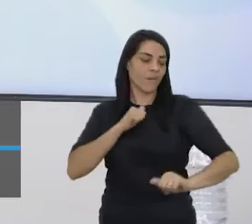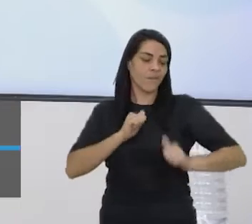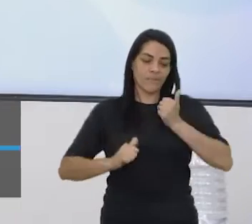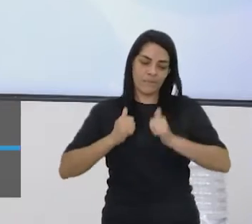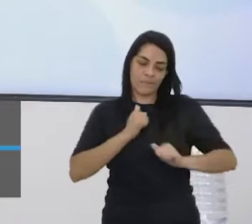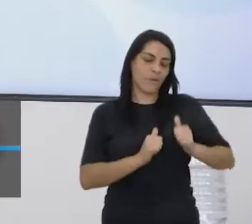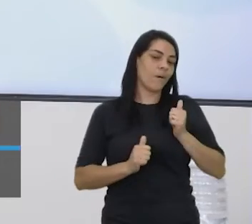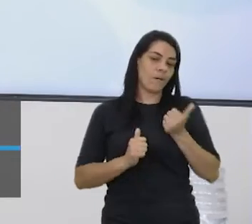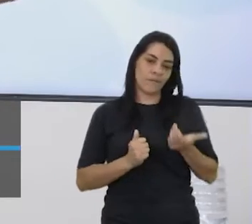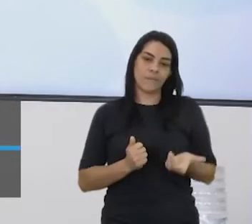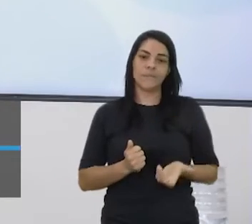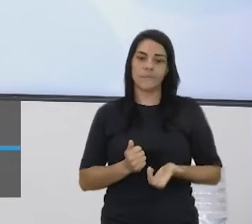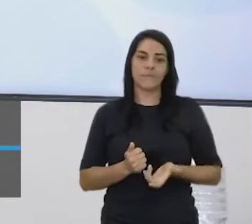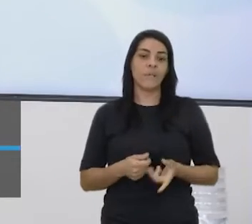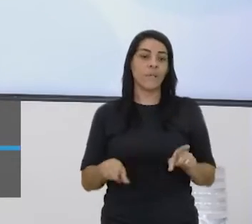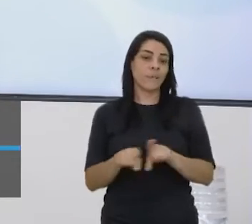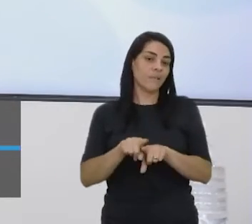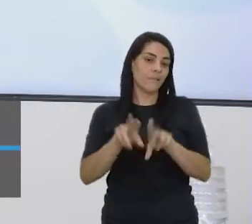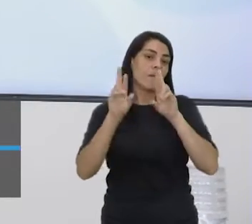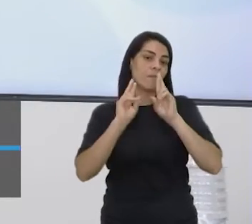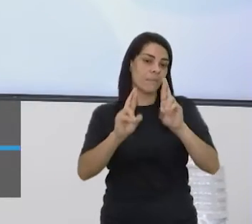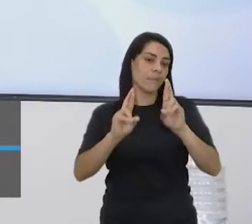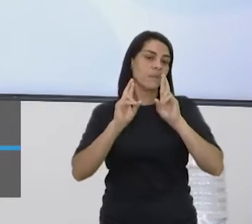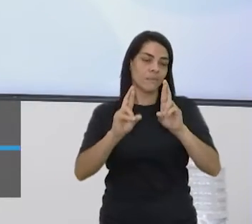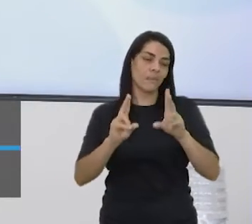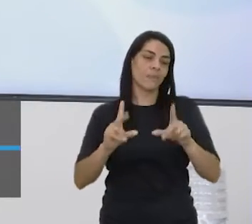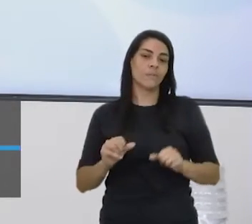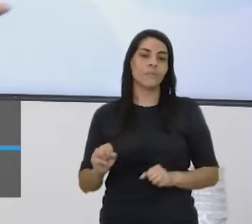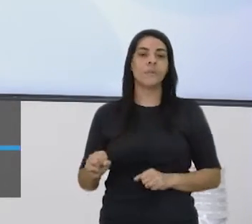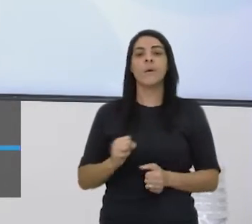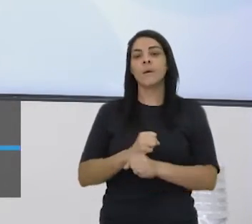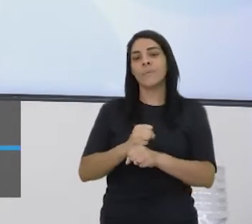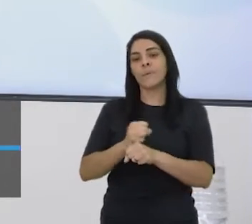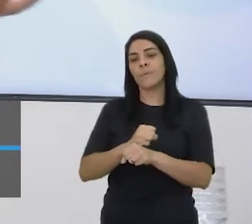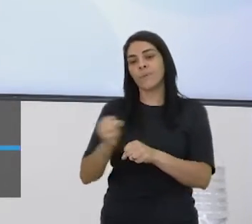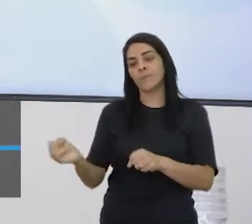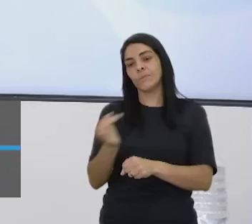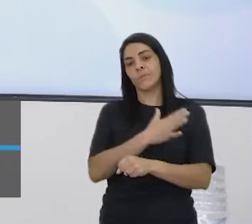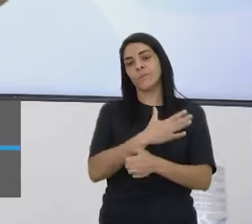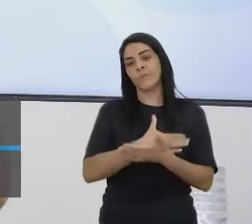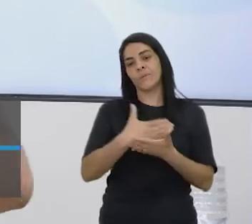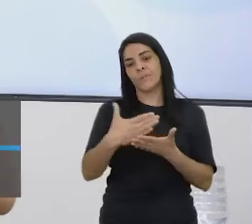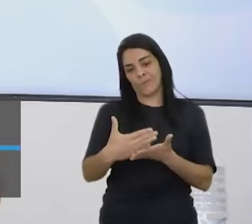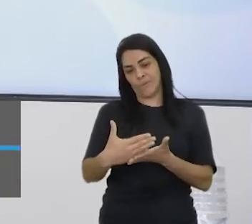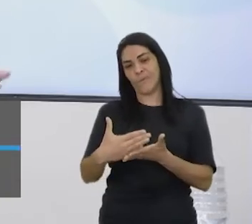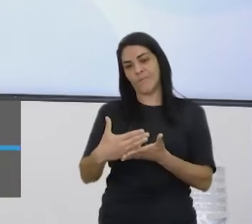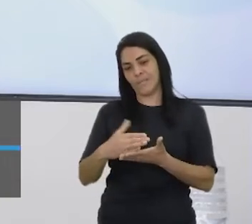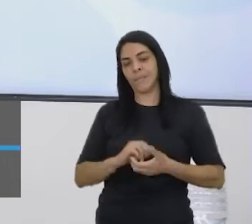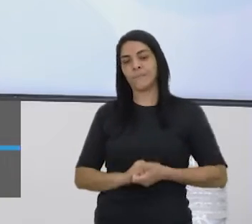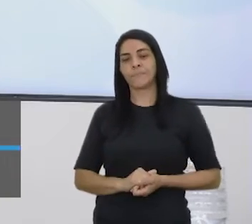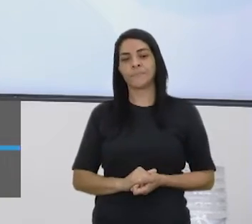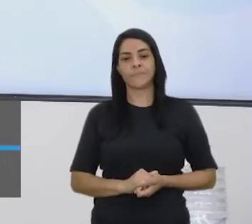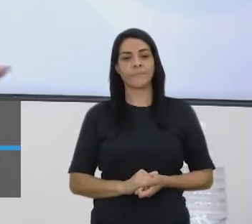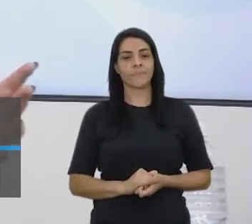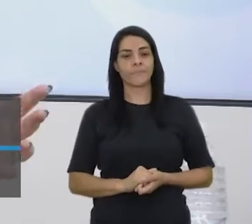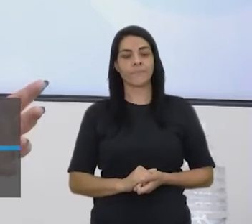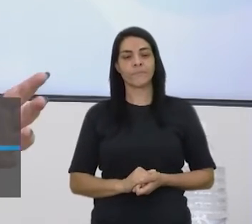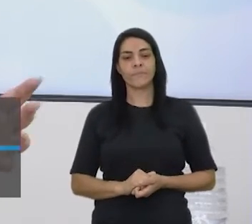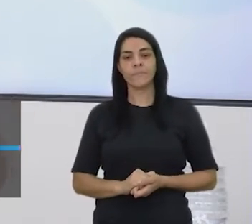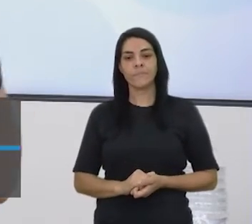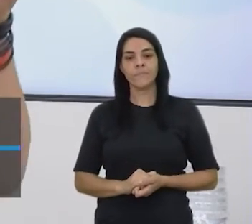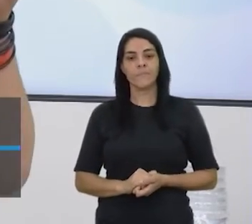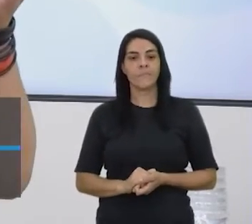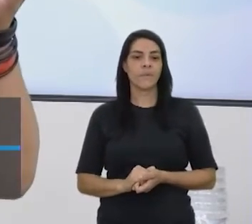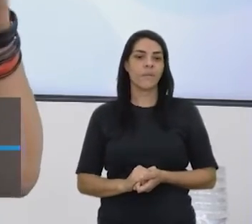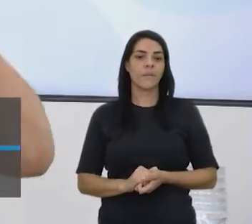nervosos esperançosos aí para esse novo ano que vai se iniciar né vão pensar assim o nosso ano letivo